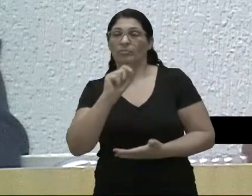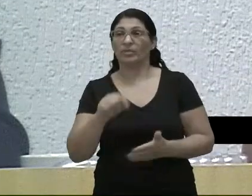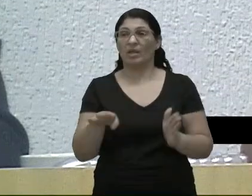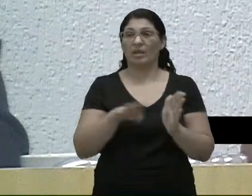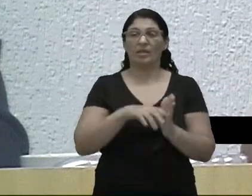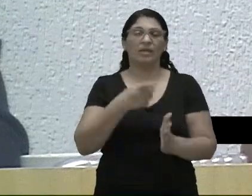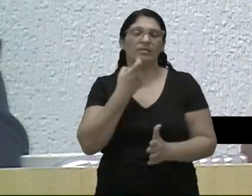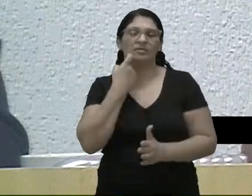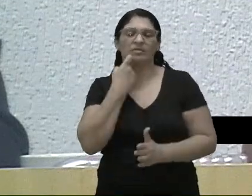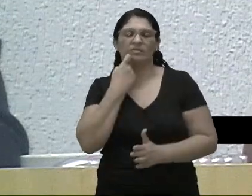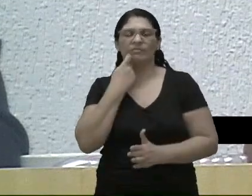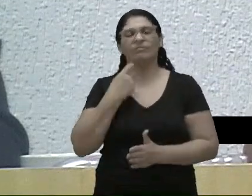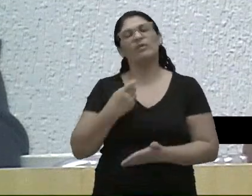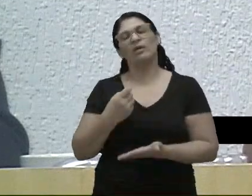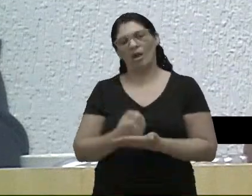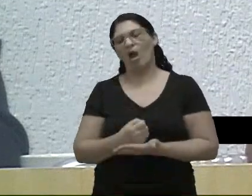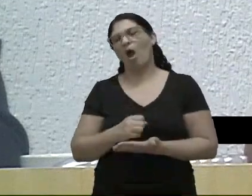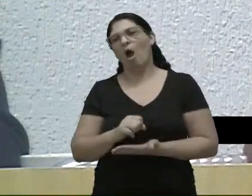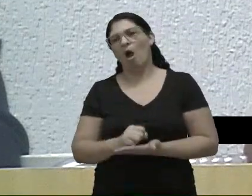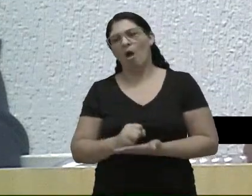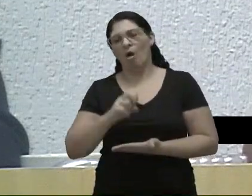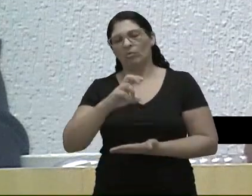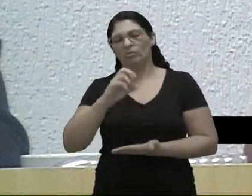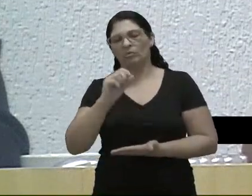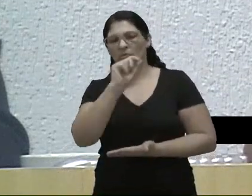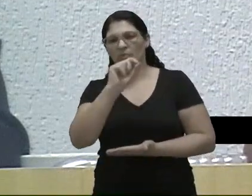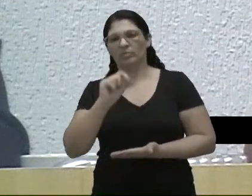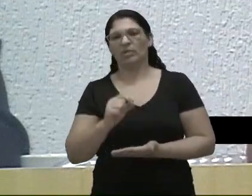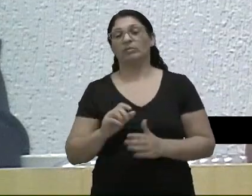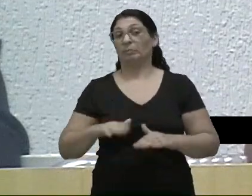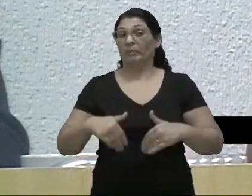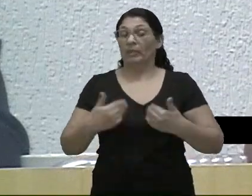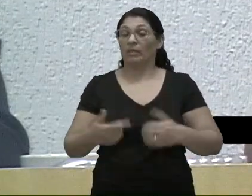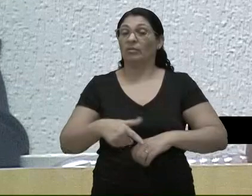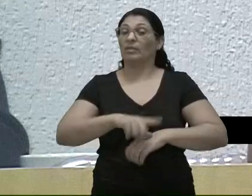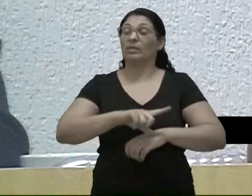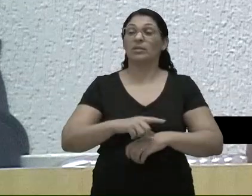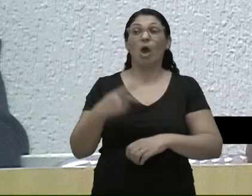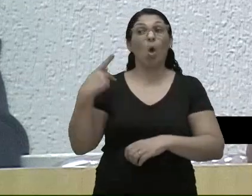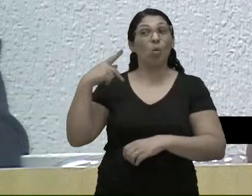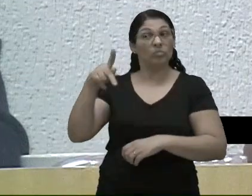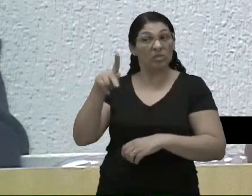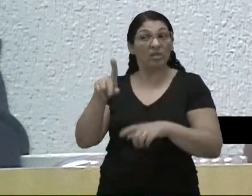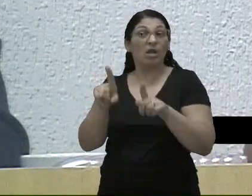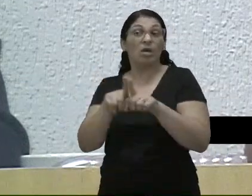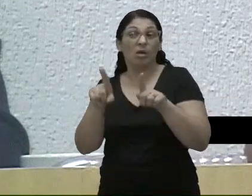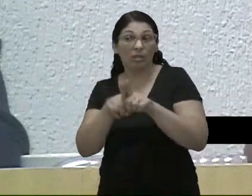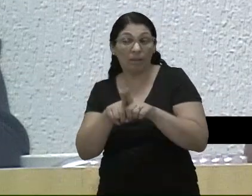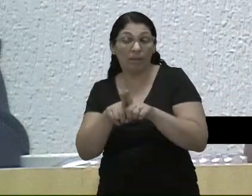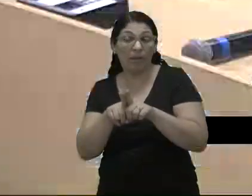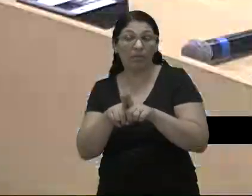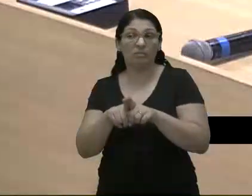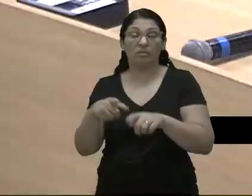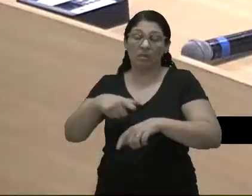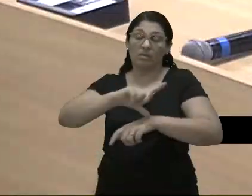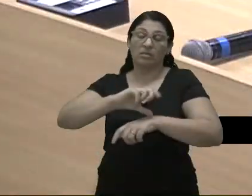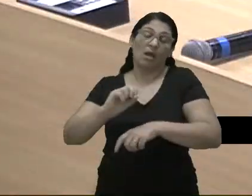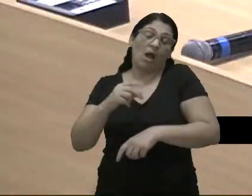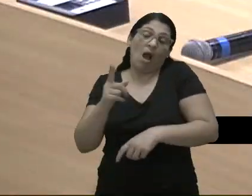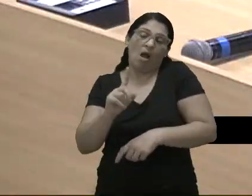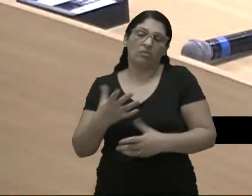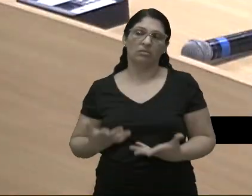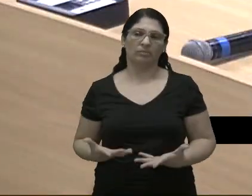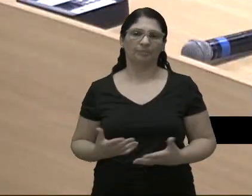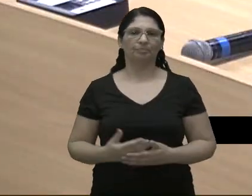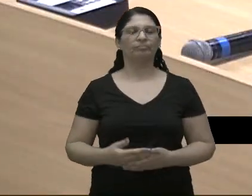outros 50%. Então, está atrasado o pagamento dos médicos. O seu também está ou não? O seu está em dia? O